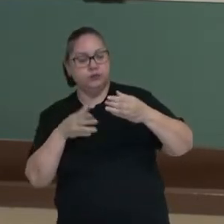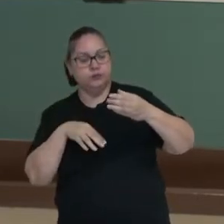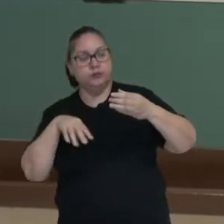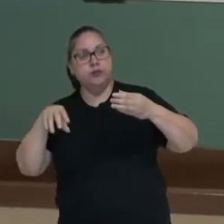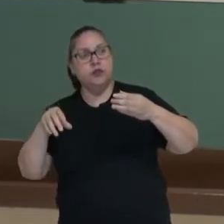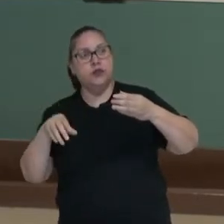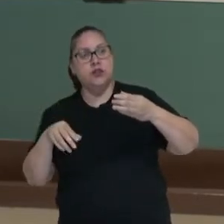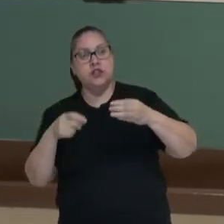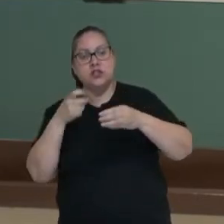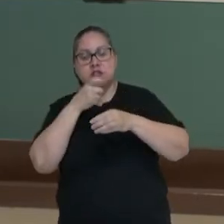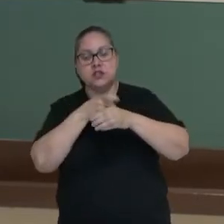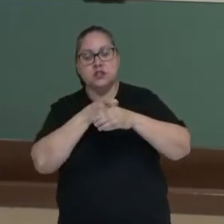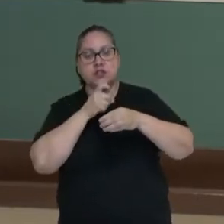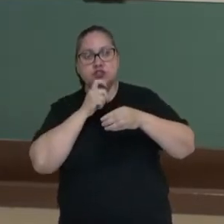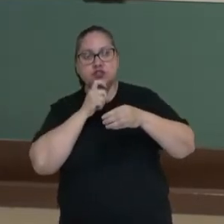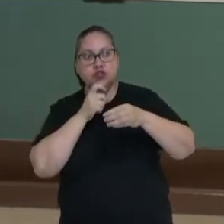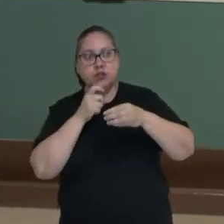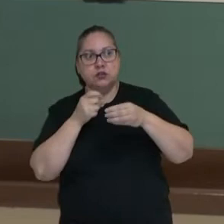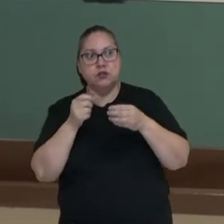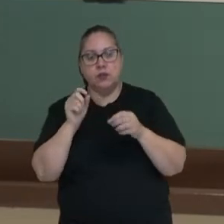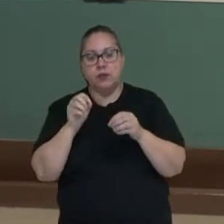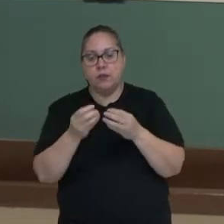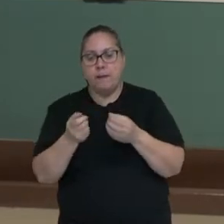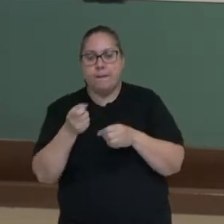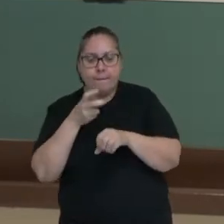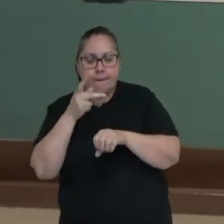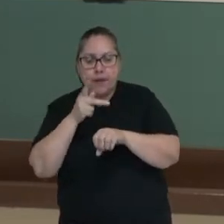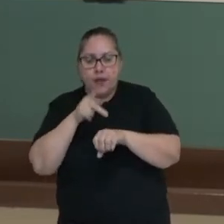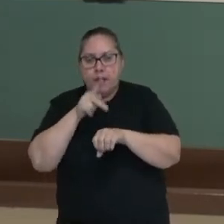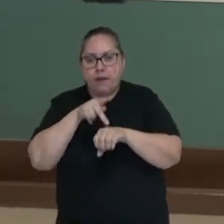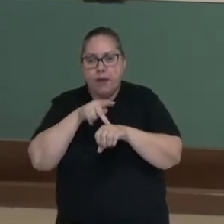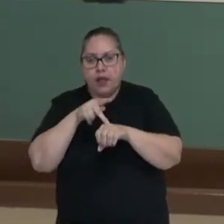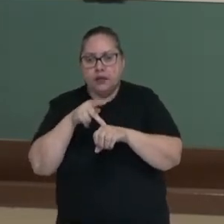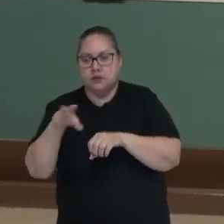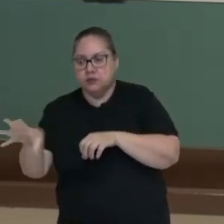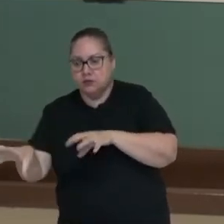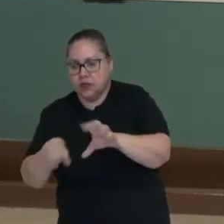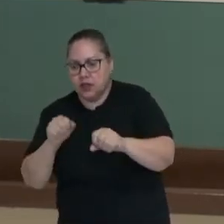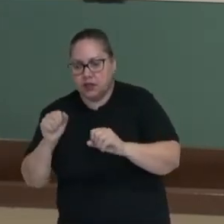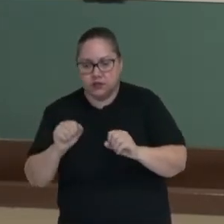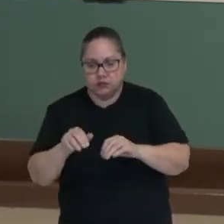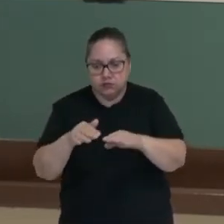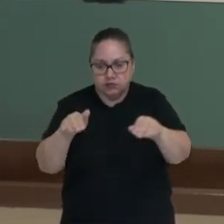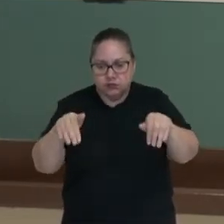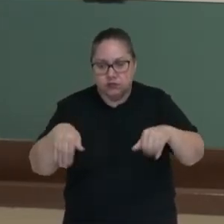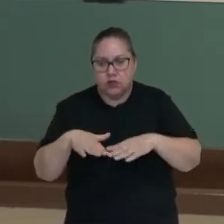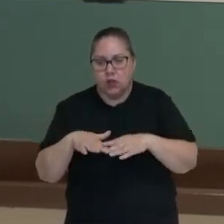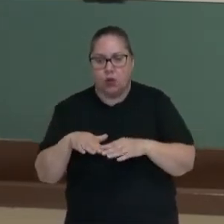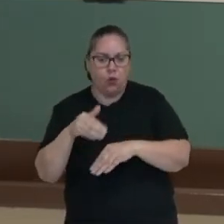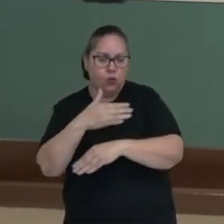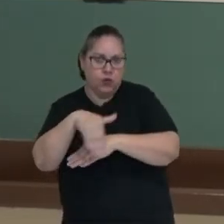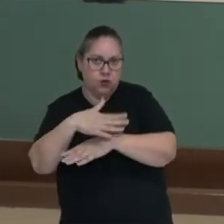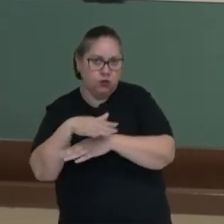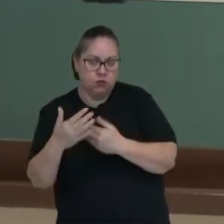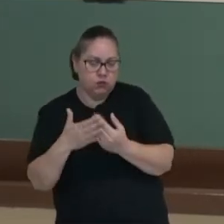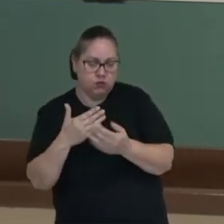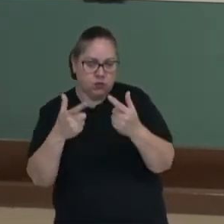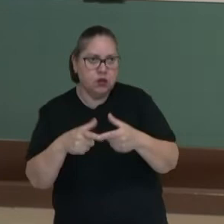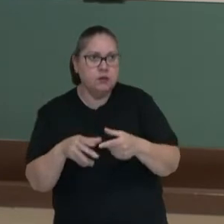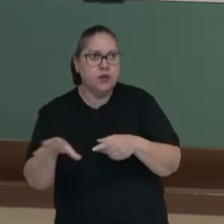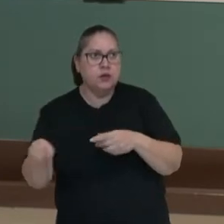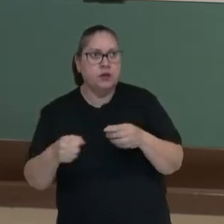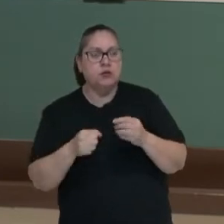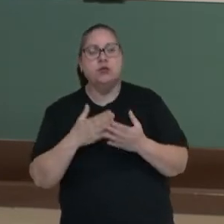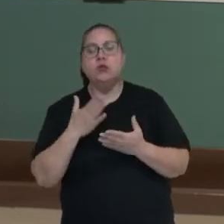torneira, cubos de gelo e pedrinhas que você pode coletar aí no seu quintal, no seu terreno, ou na rua ou na calçada. Qual